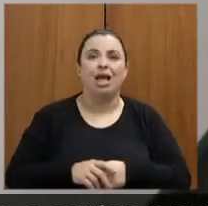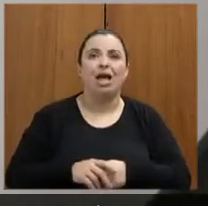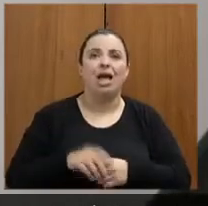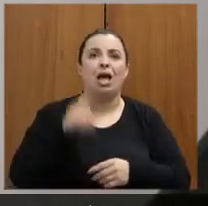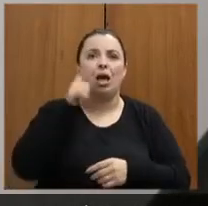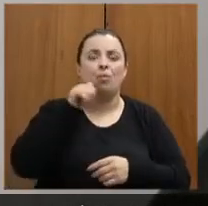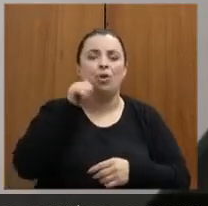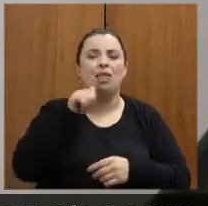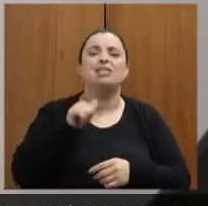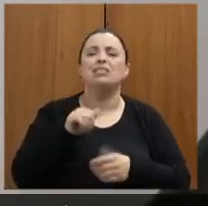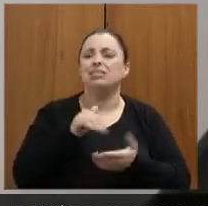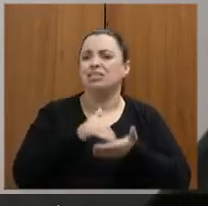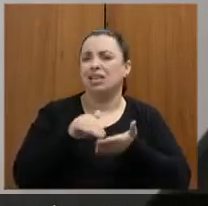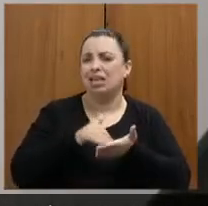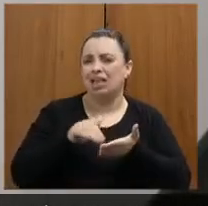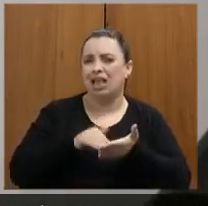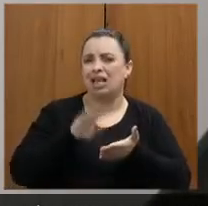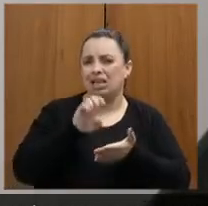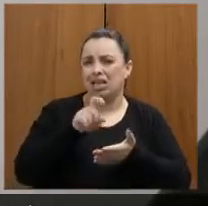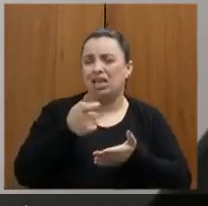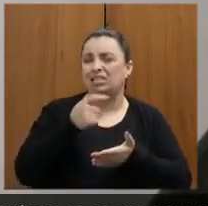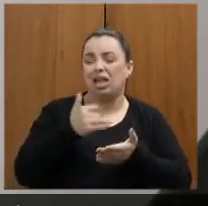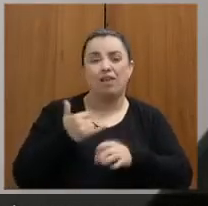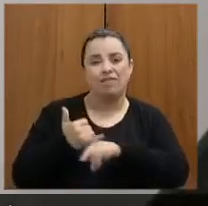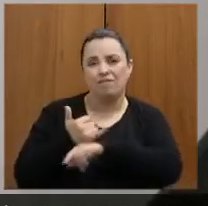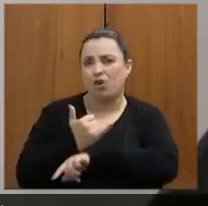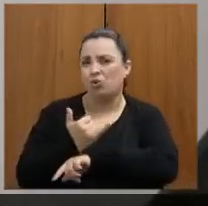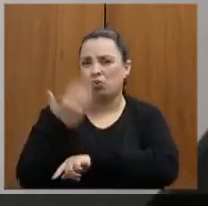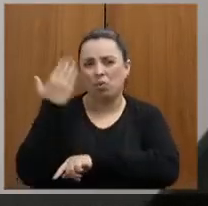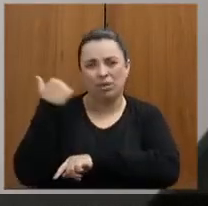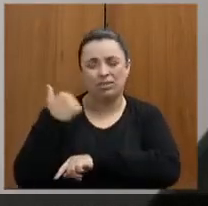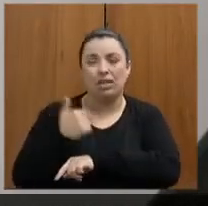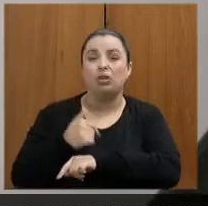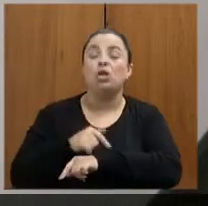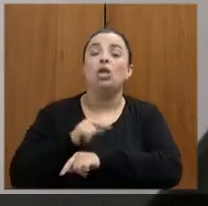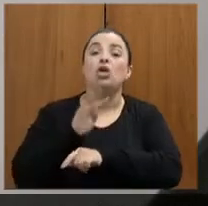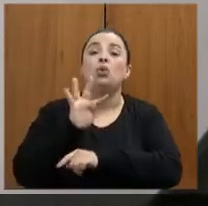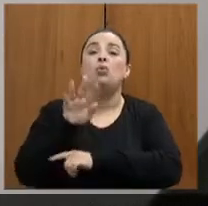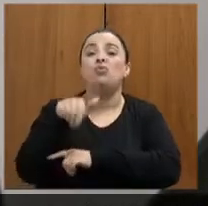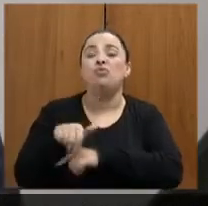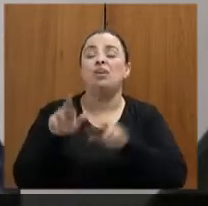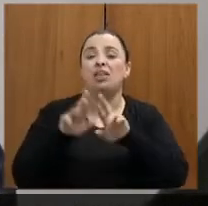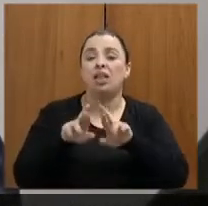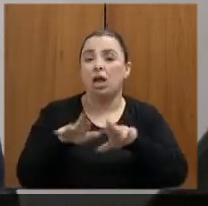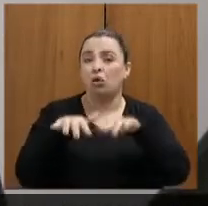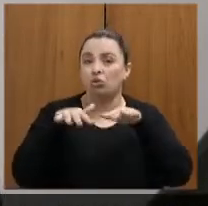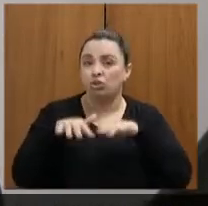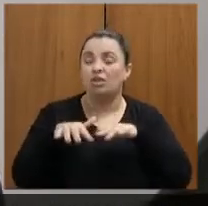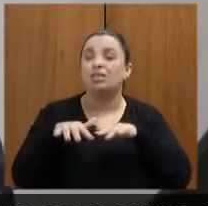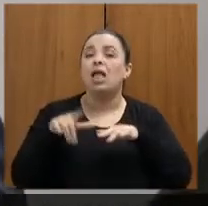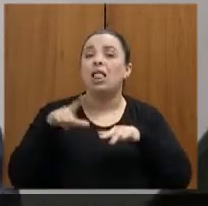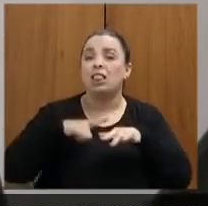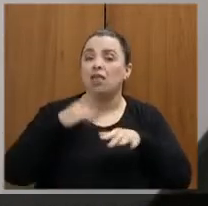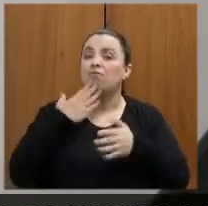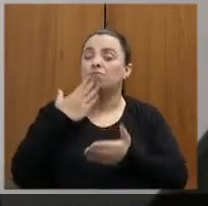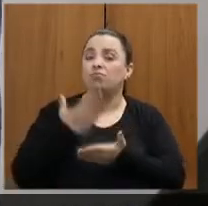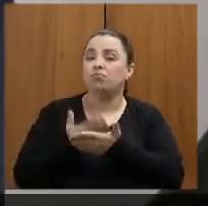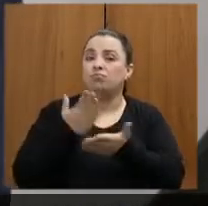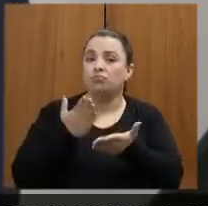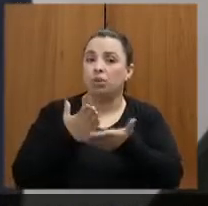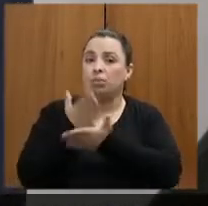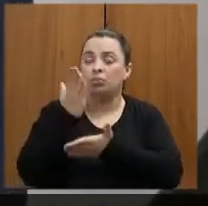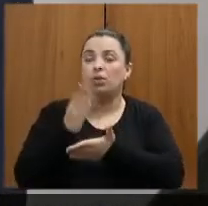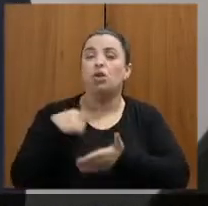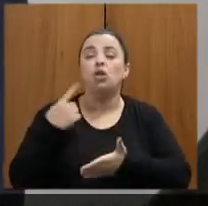naquele dia demos aprovamos um requerimento no final exigindo a solução parece que mais de